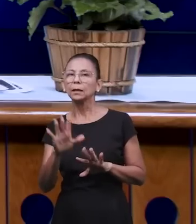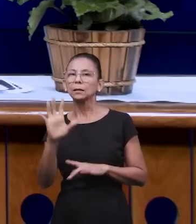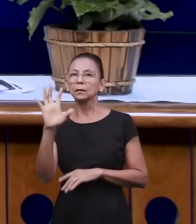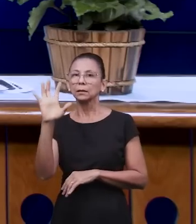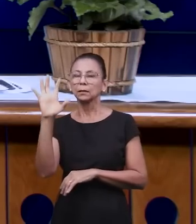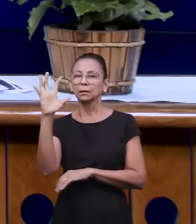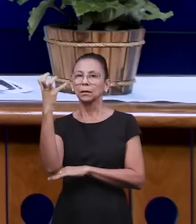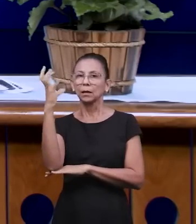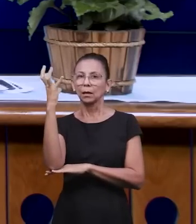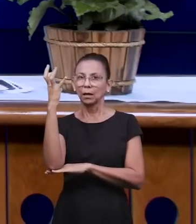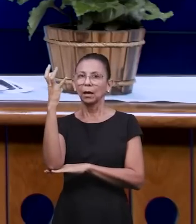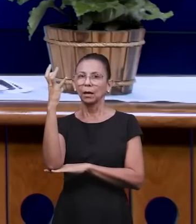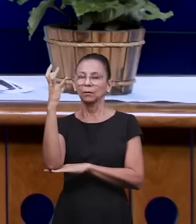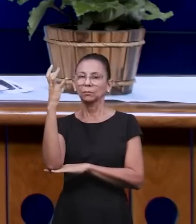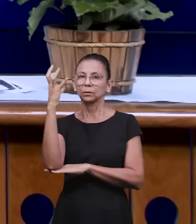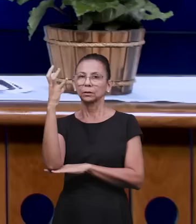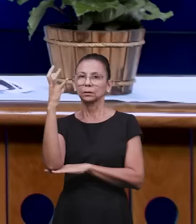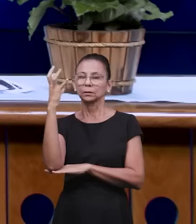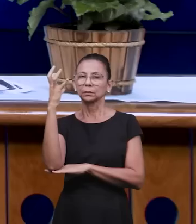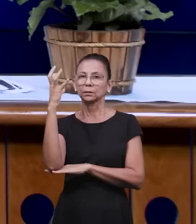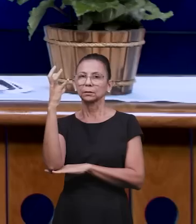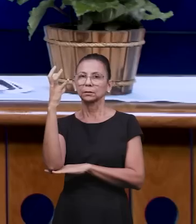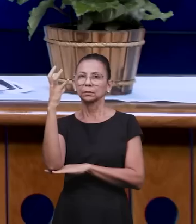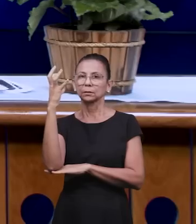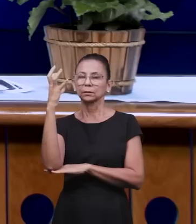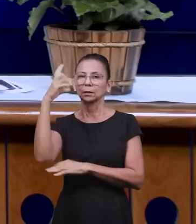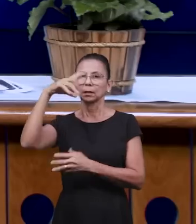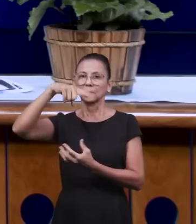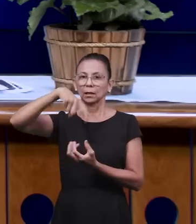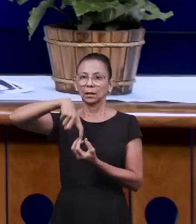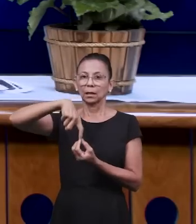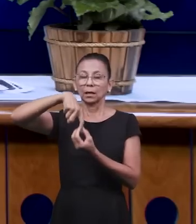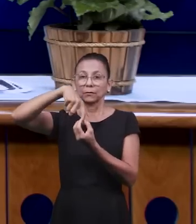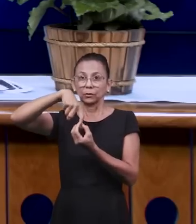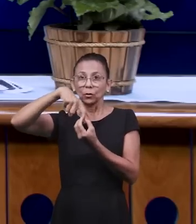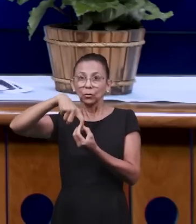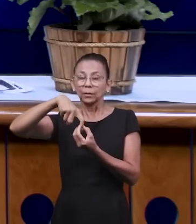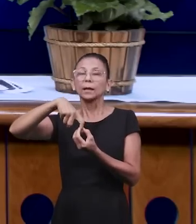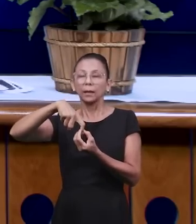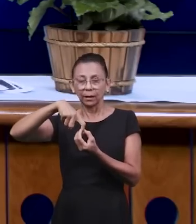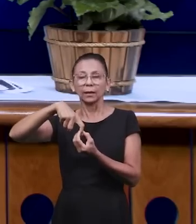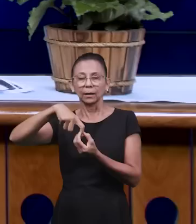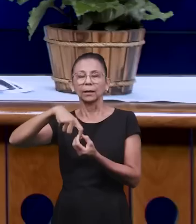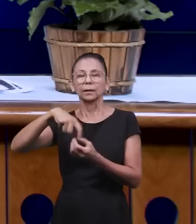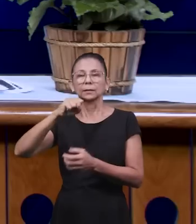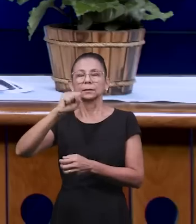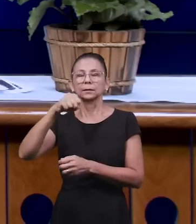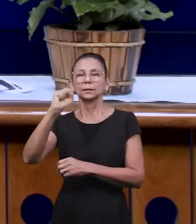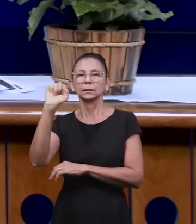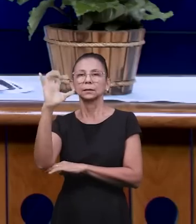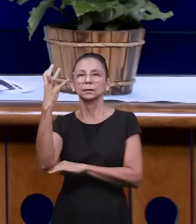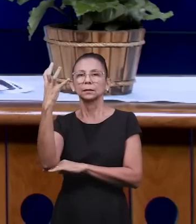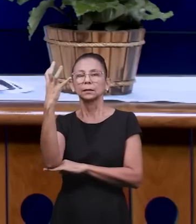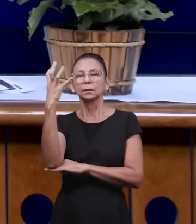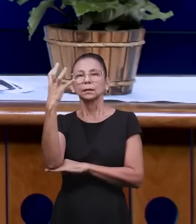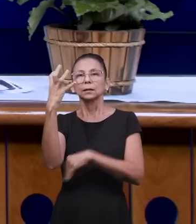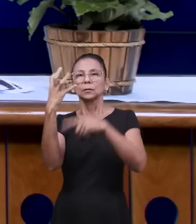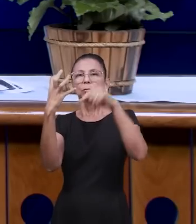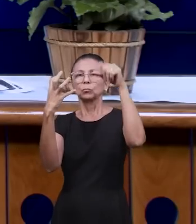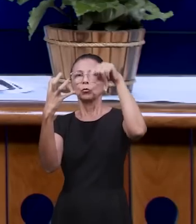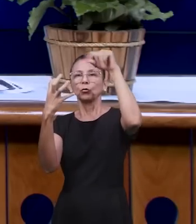Aqui, esse mapa, às vezes chamado também o mapa da figueira. Cada bola dessa